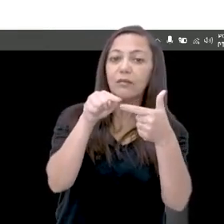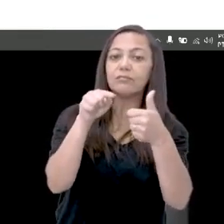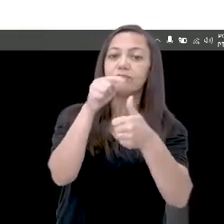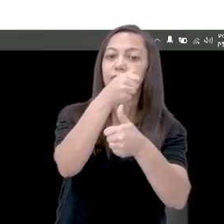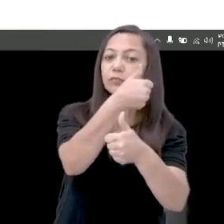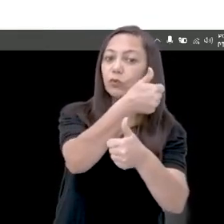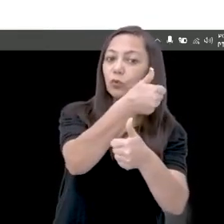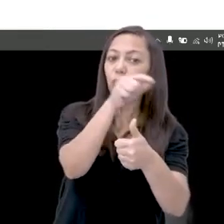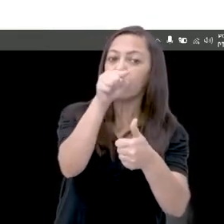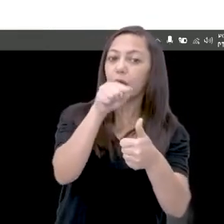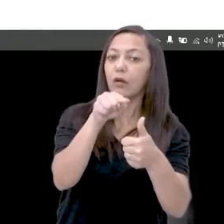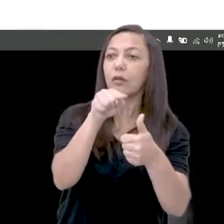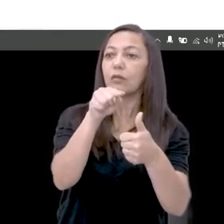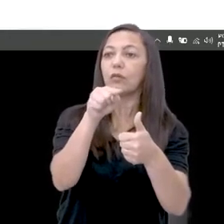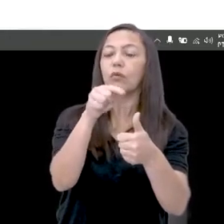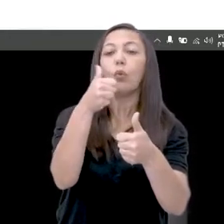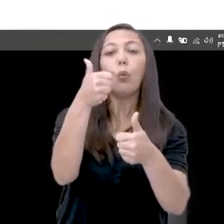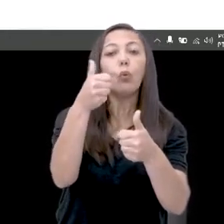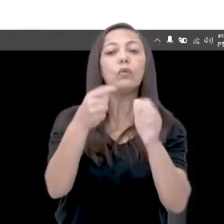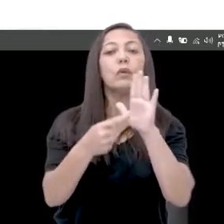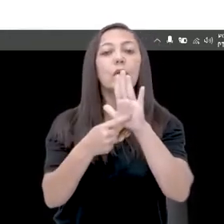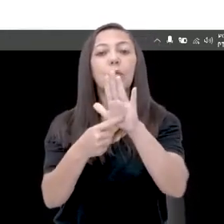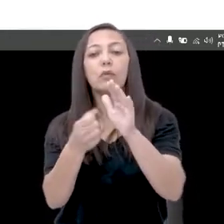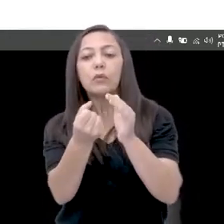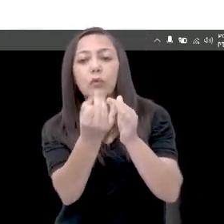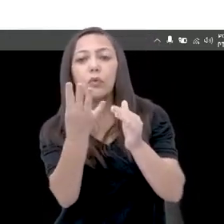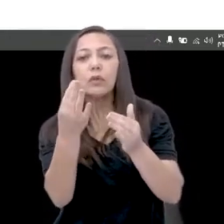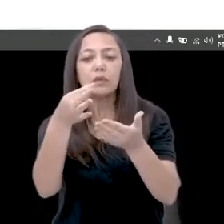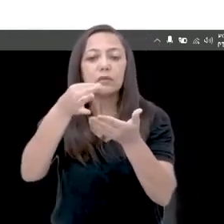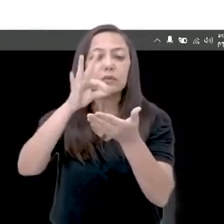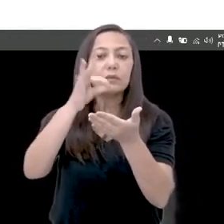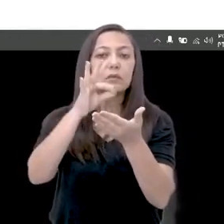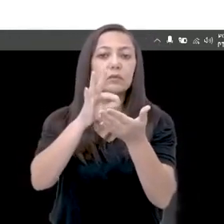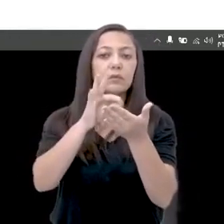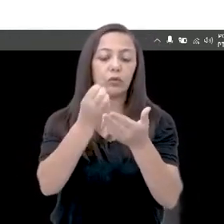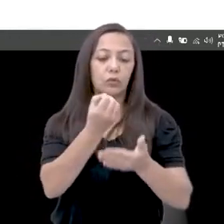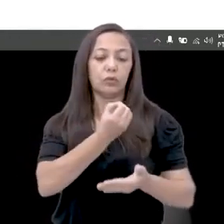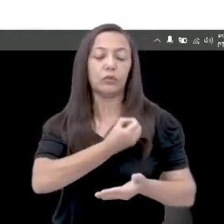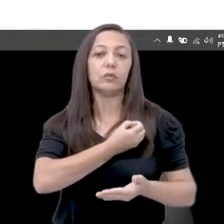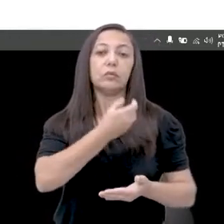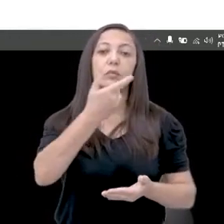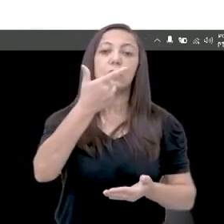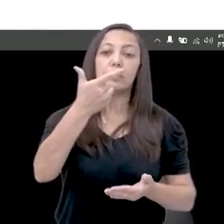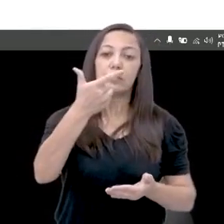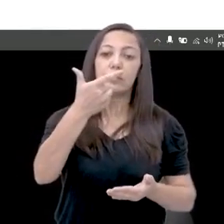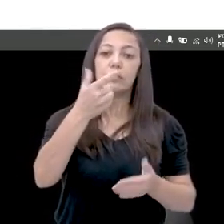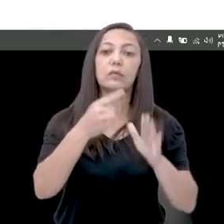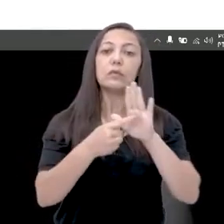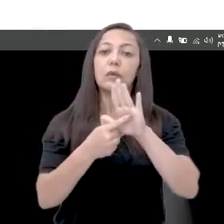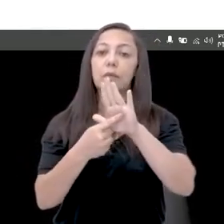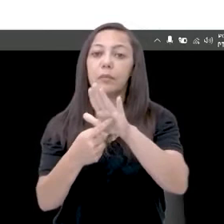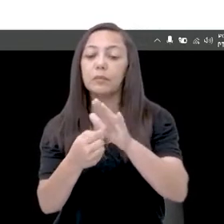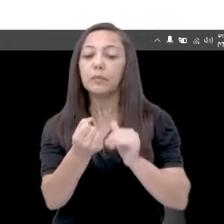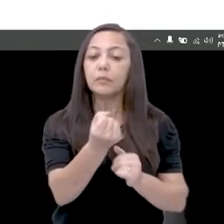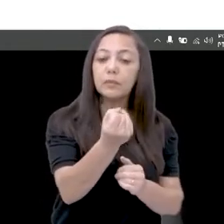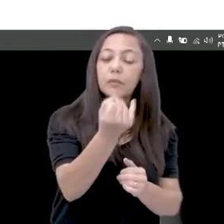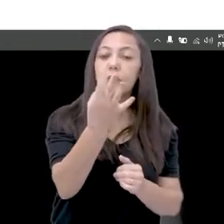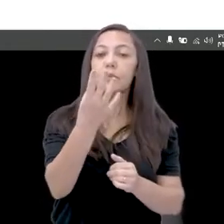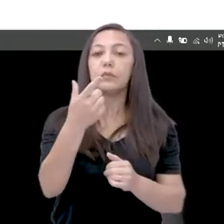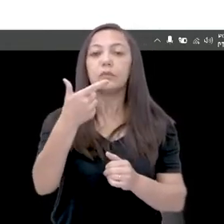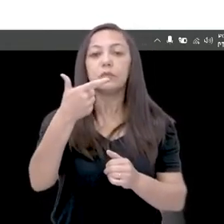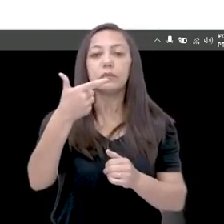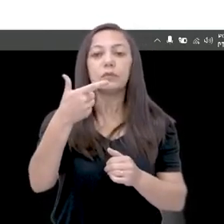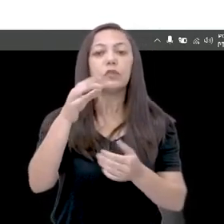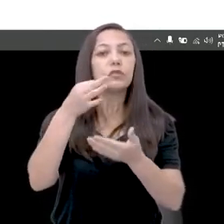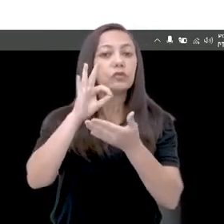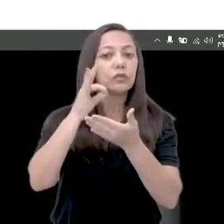está representando a quantidade de xícara de iogurte. E o número 2 está representando a quantidade de